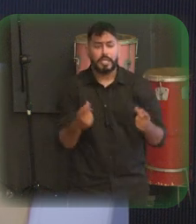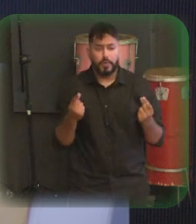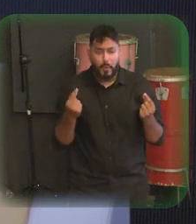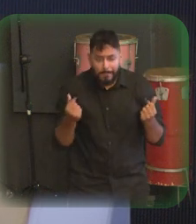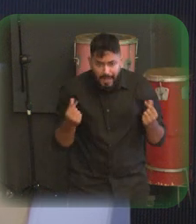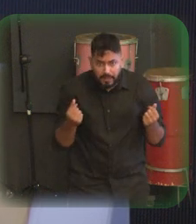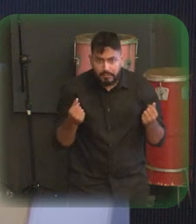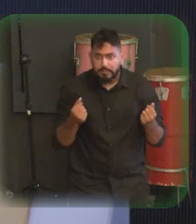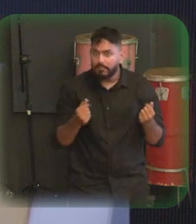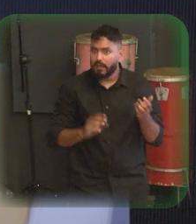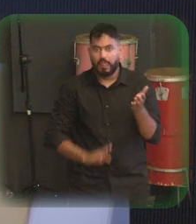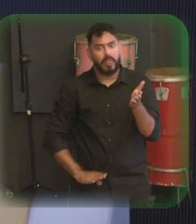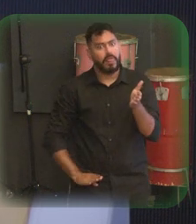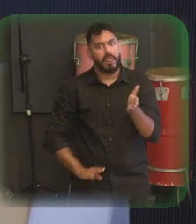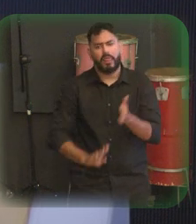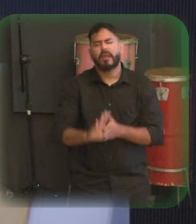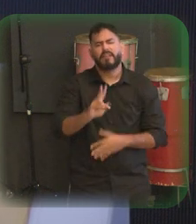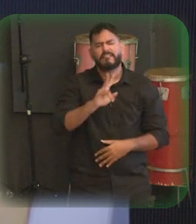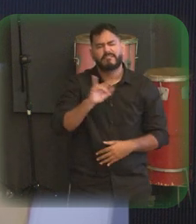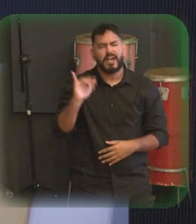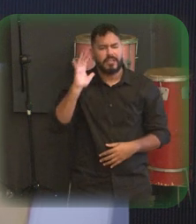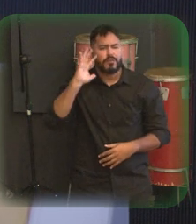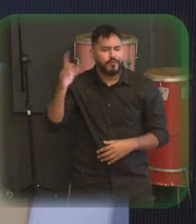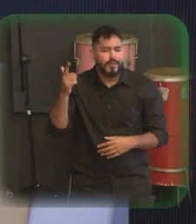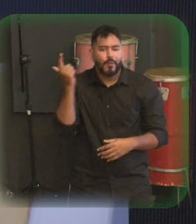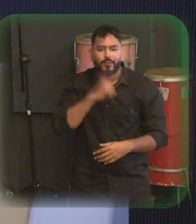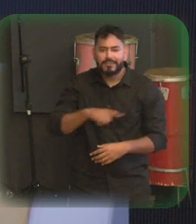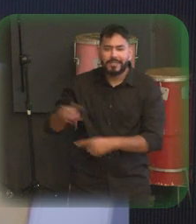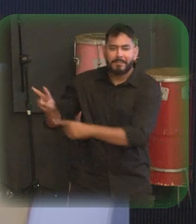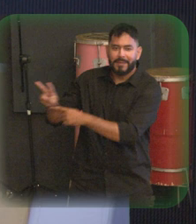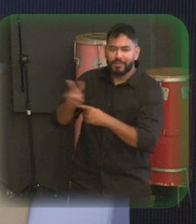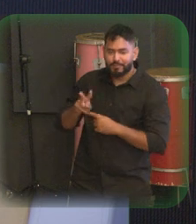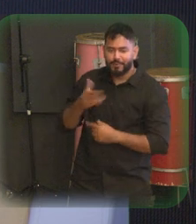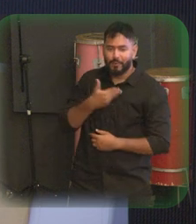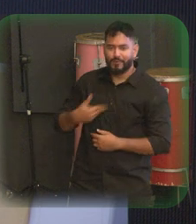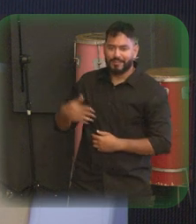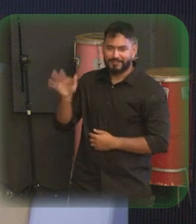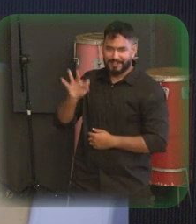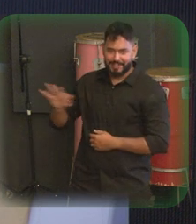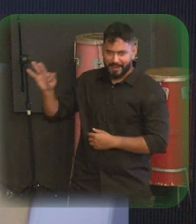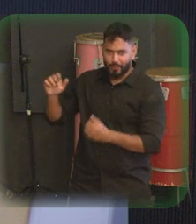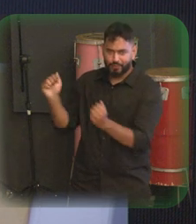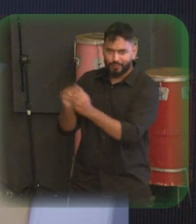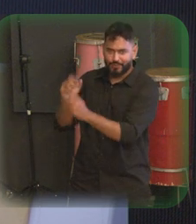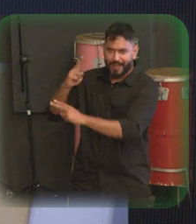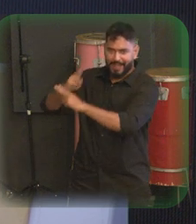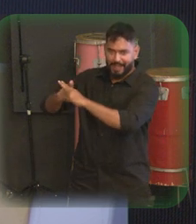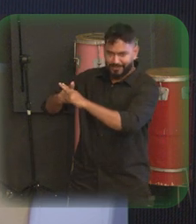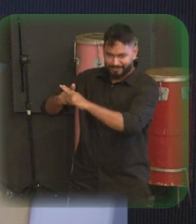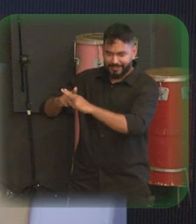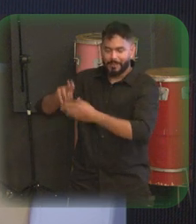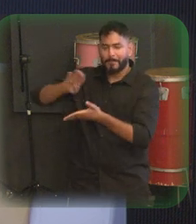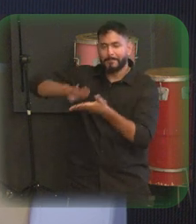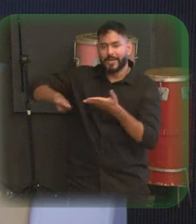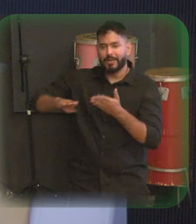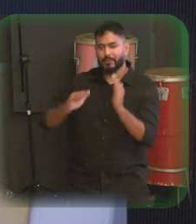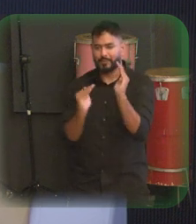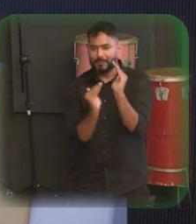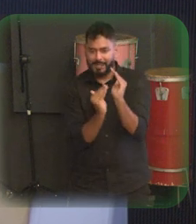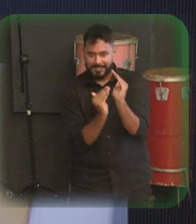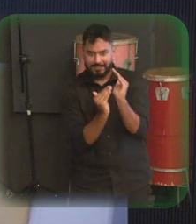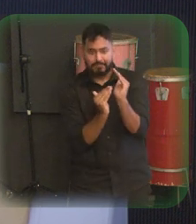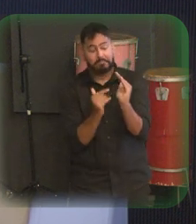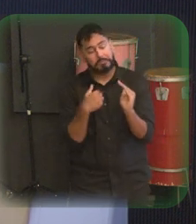mais de agora. E a gente vai resolver, porque eu consegui um empréstimo lá no governo federal, junto à Caixa Econômica e ao Banco do Brasil. Estou refazendo o projeto para